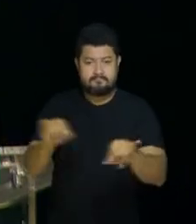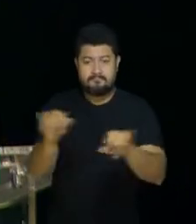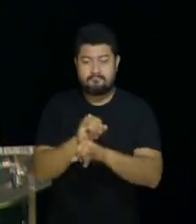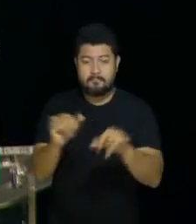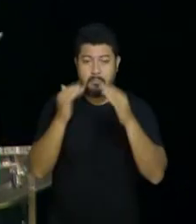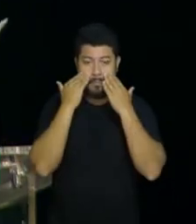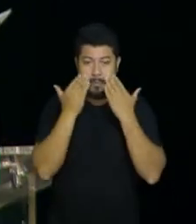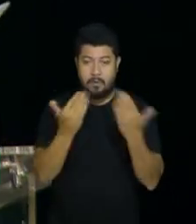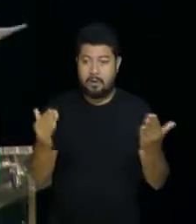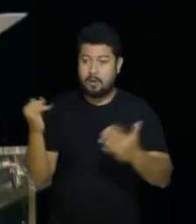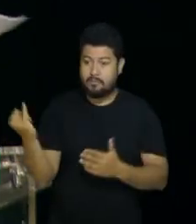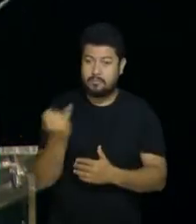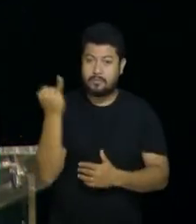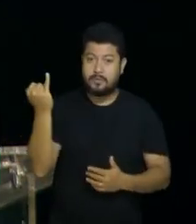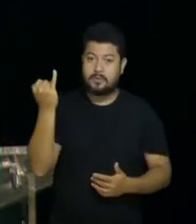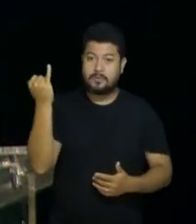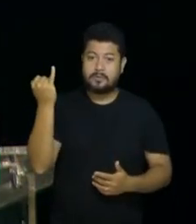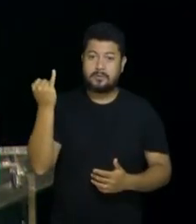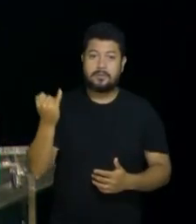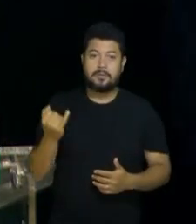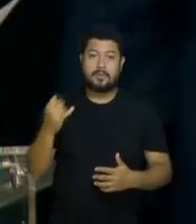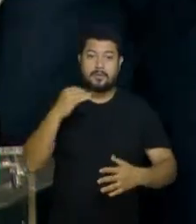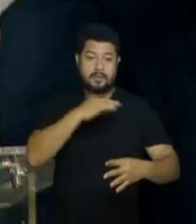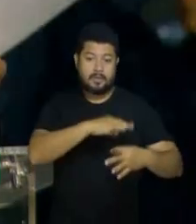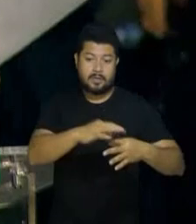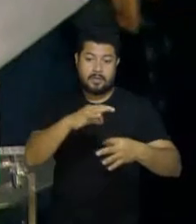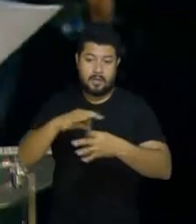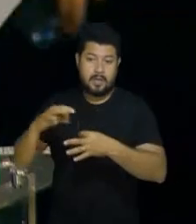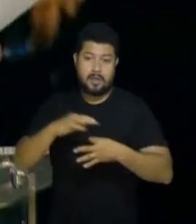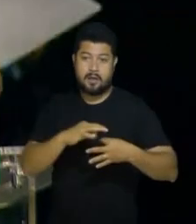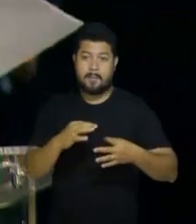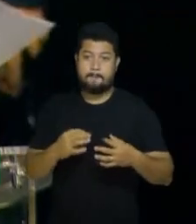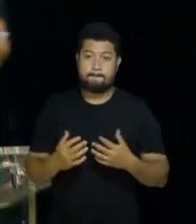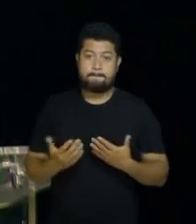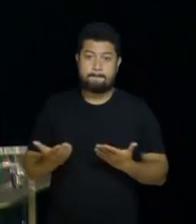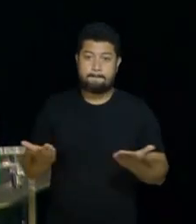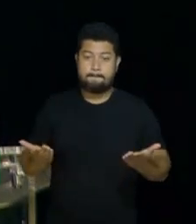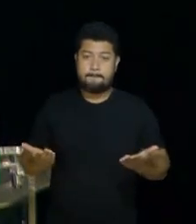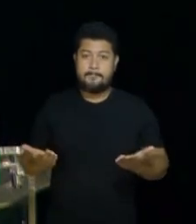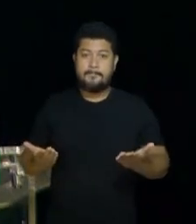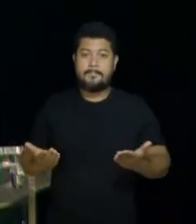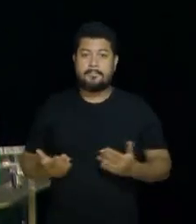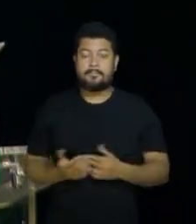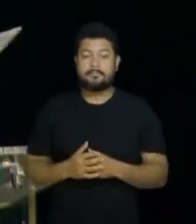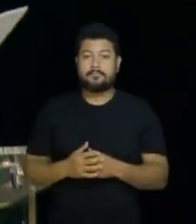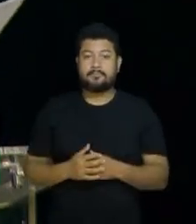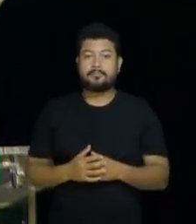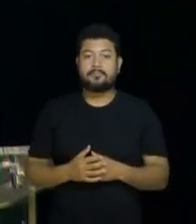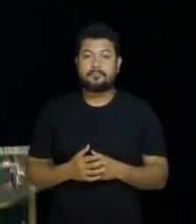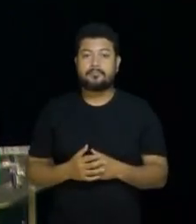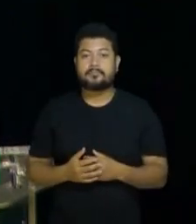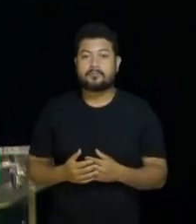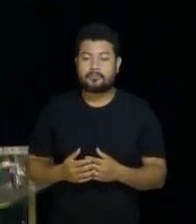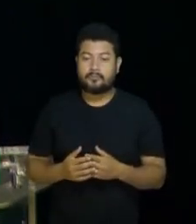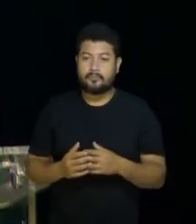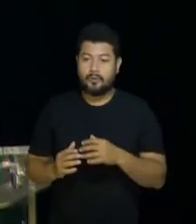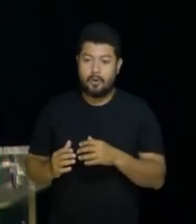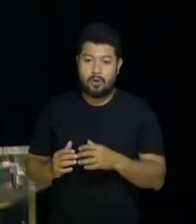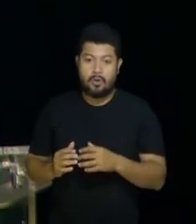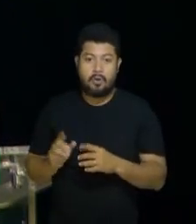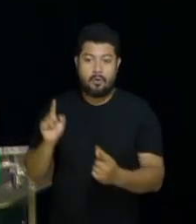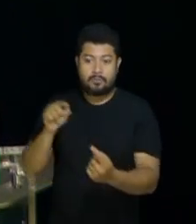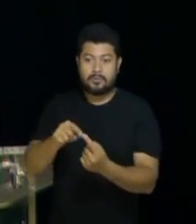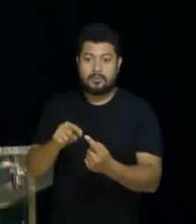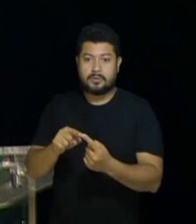mostrar a importância das entidades com esse intuito de deixar o mundo melhor. O